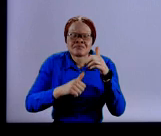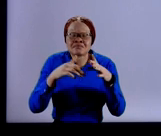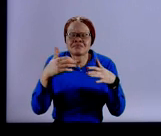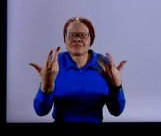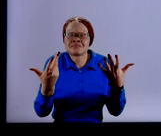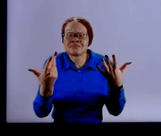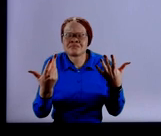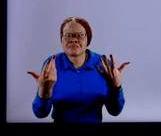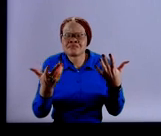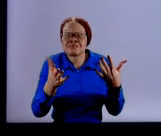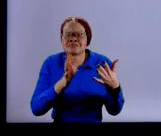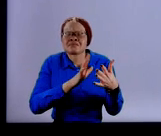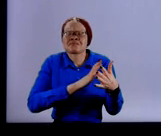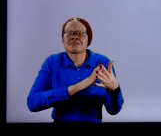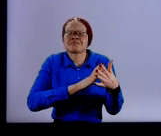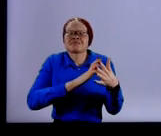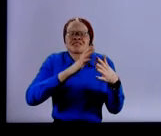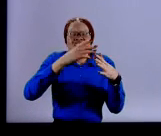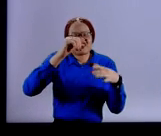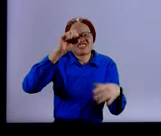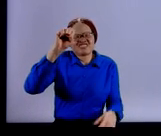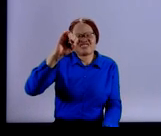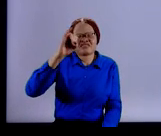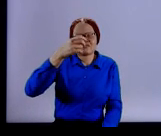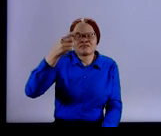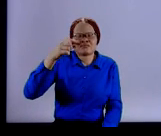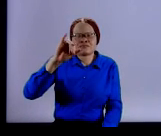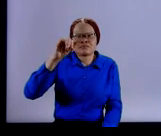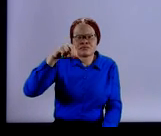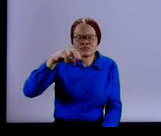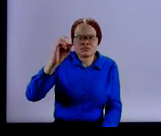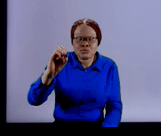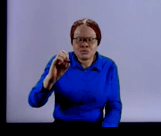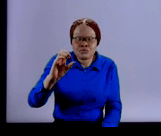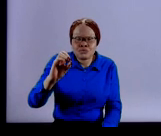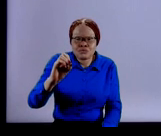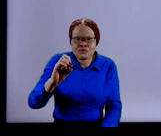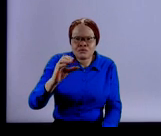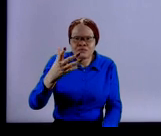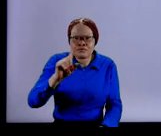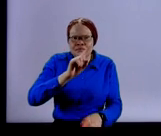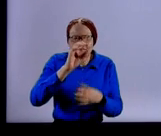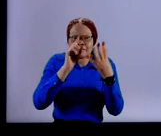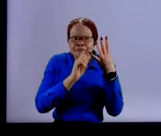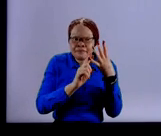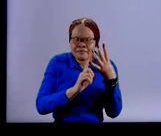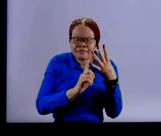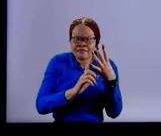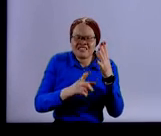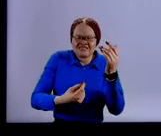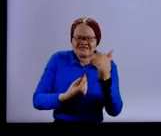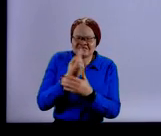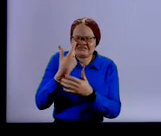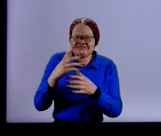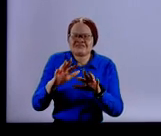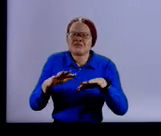o telhado da casa é de zinco Bom dia pergunta a quatro o